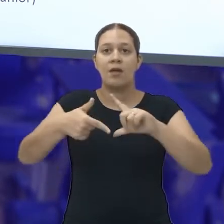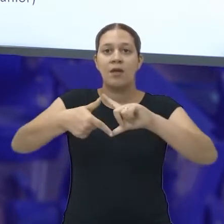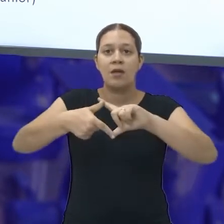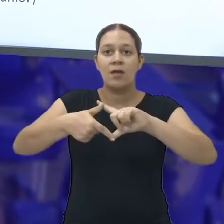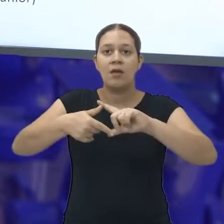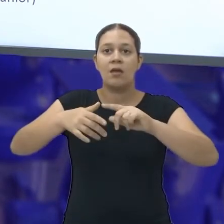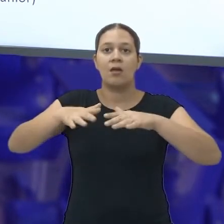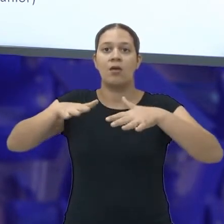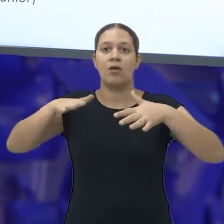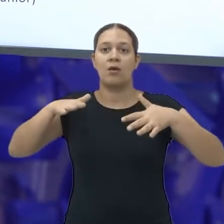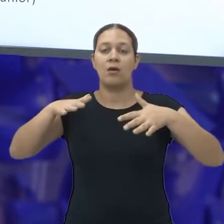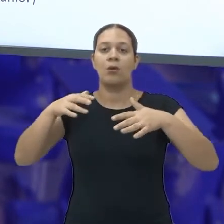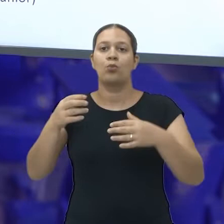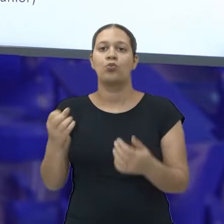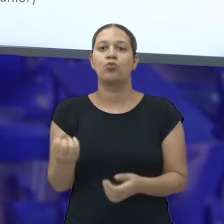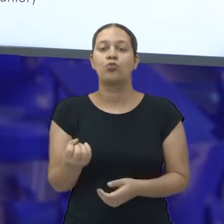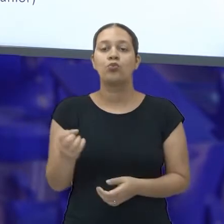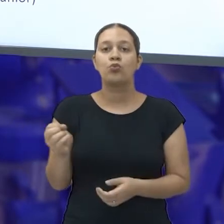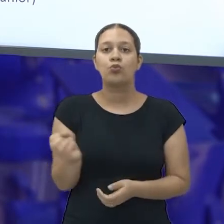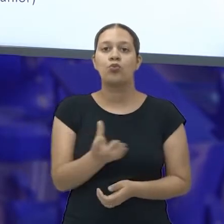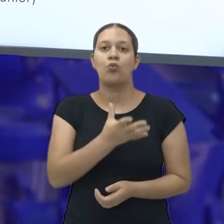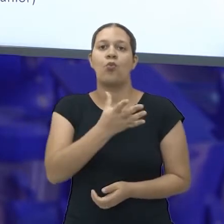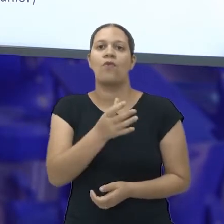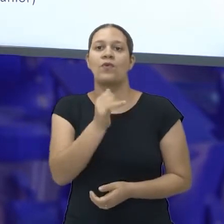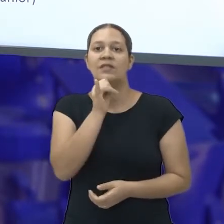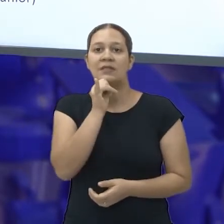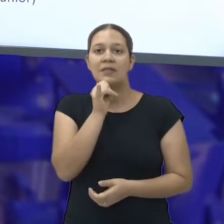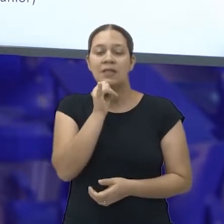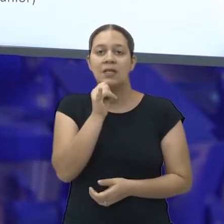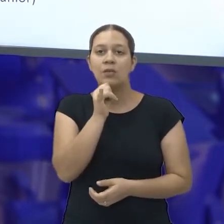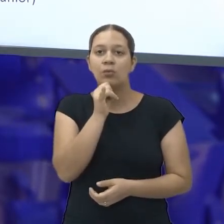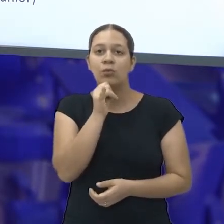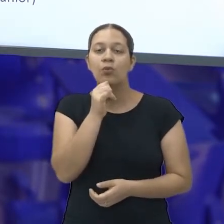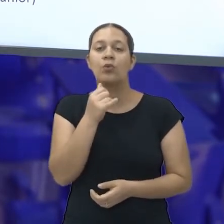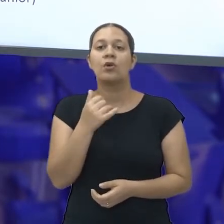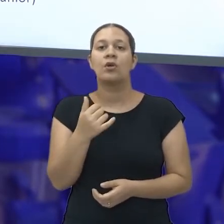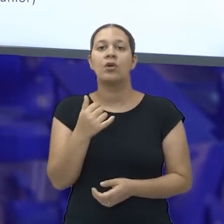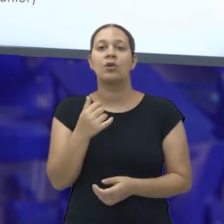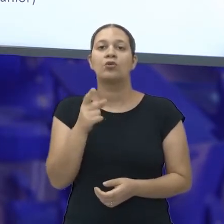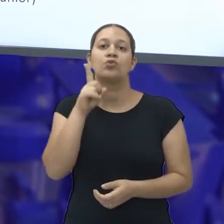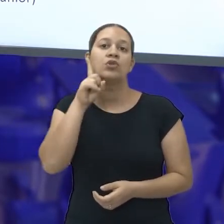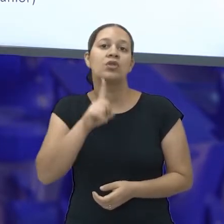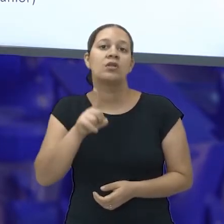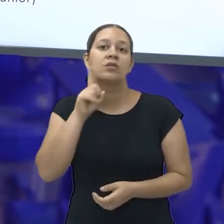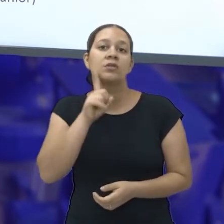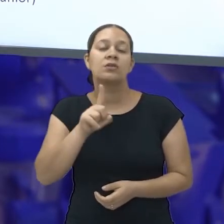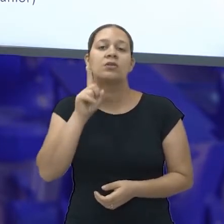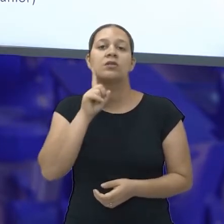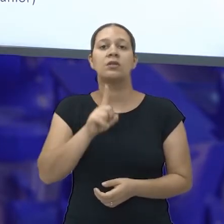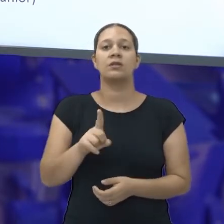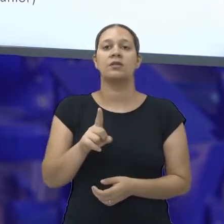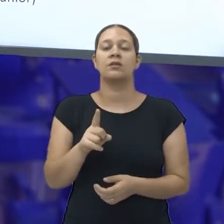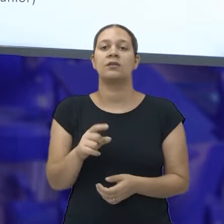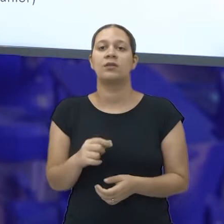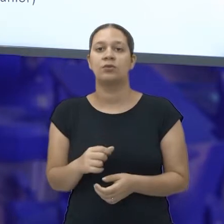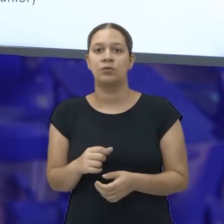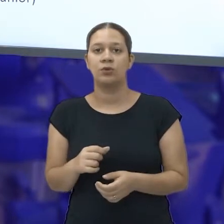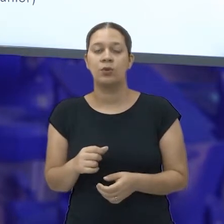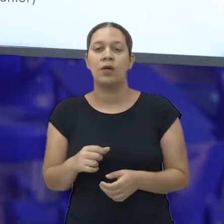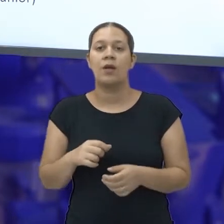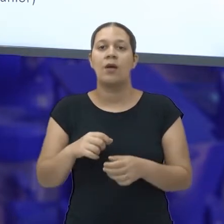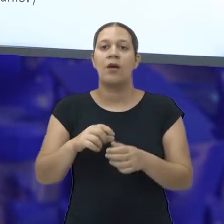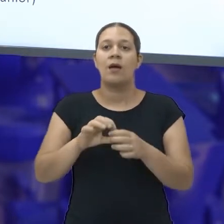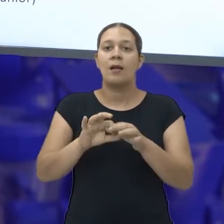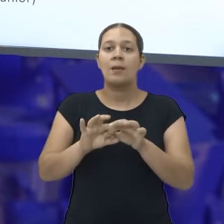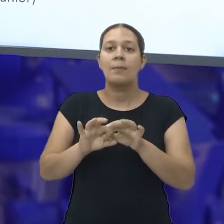até que se chegasse um novo exemplo, né, foi nos Estados Unidos, com a independência dos Estados Unidos